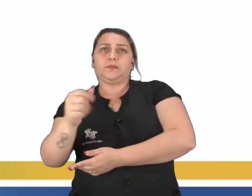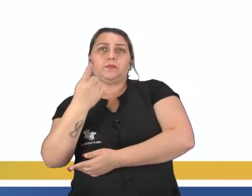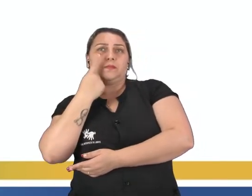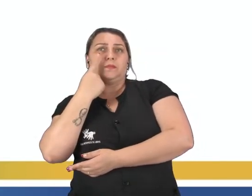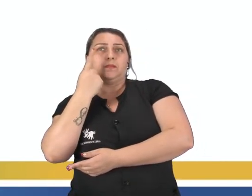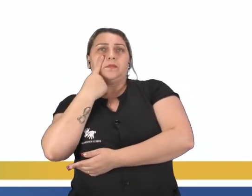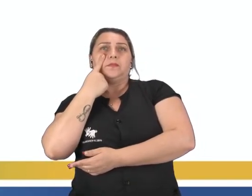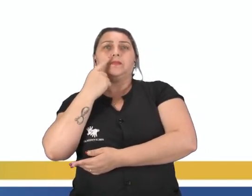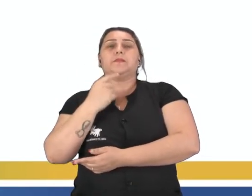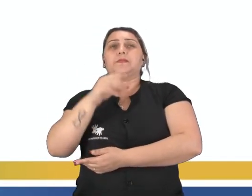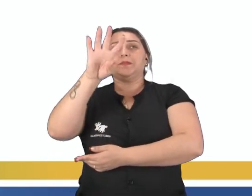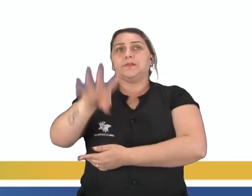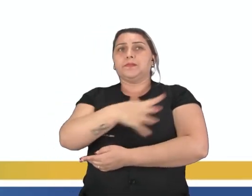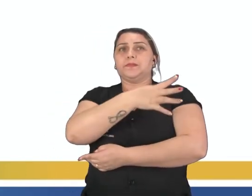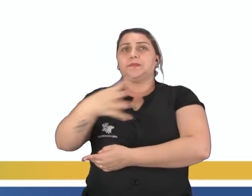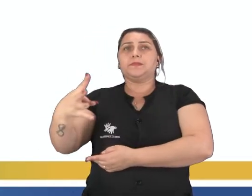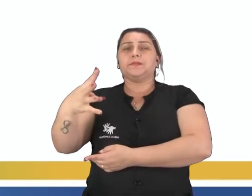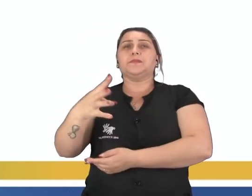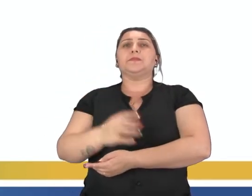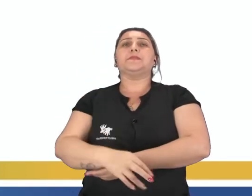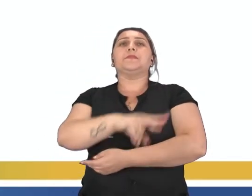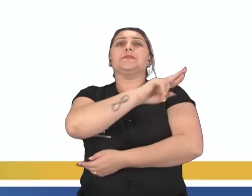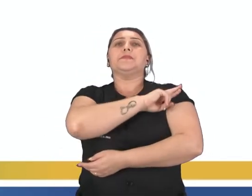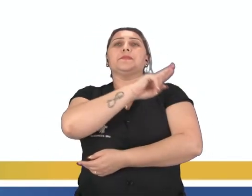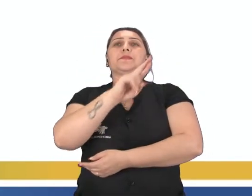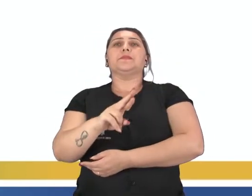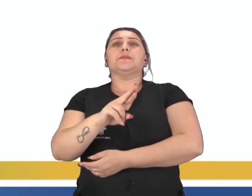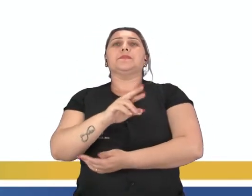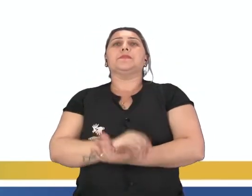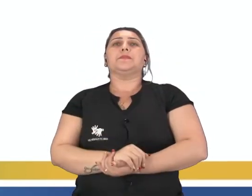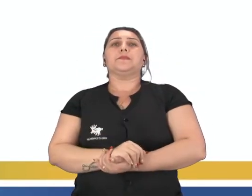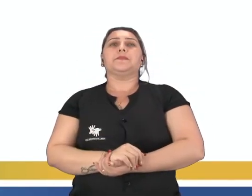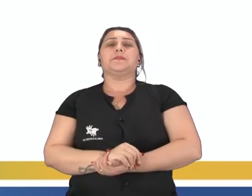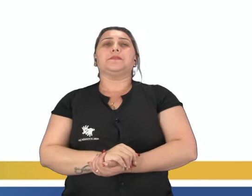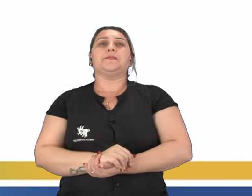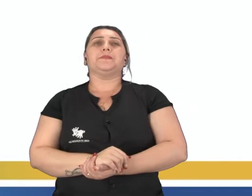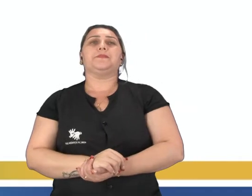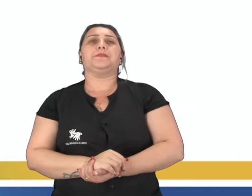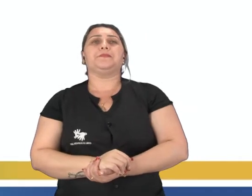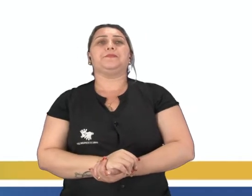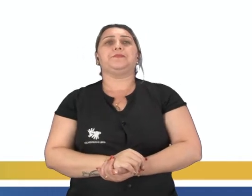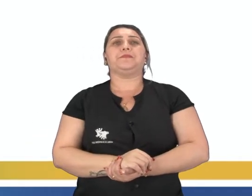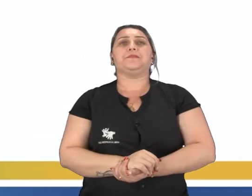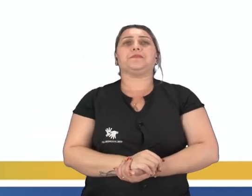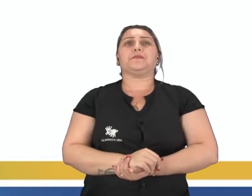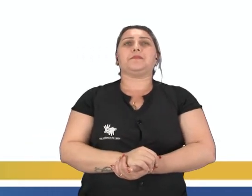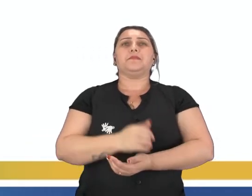decimais. Veja a seguir como representar em um quadro de ordem o número decimal